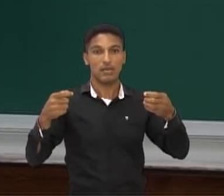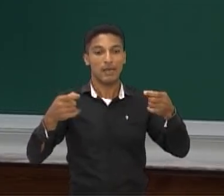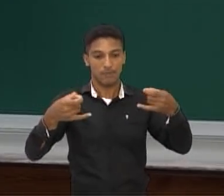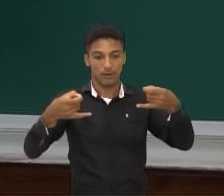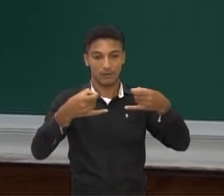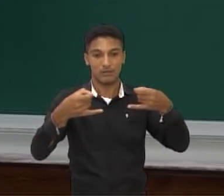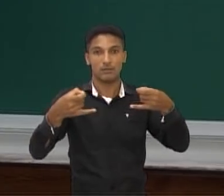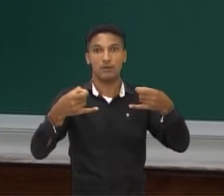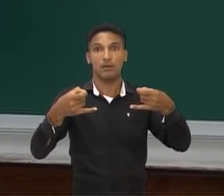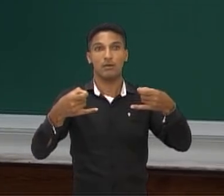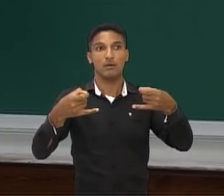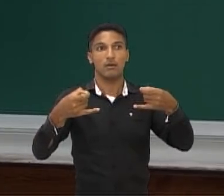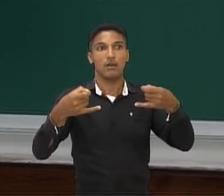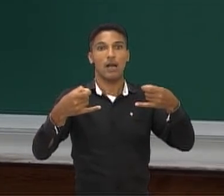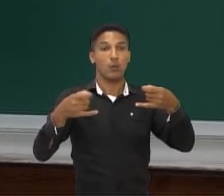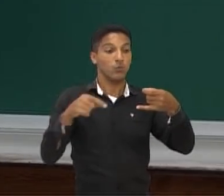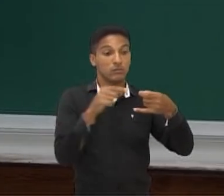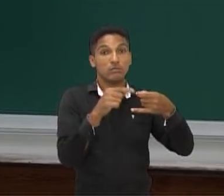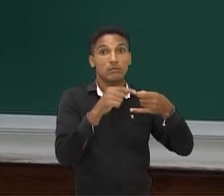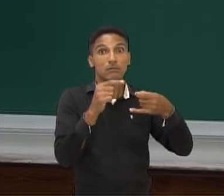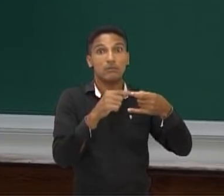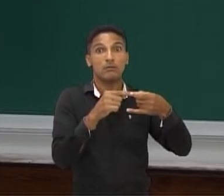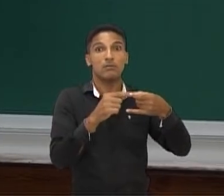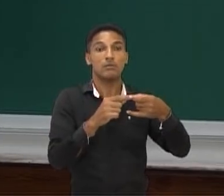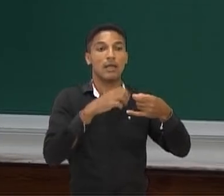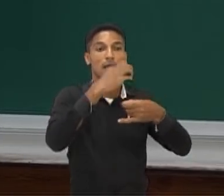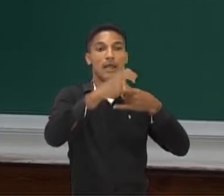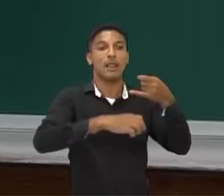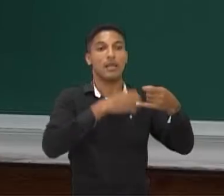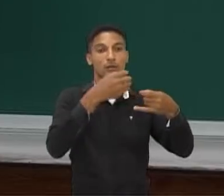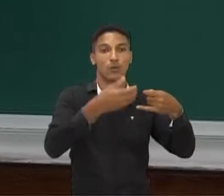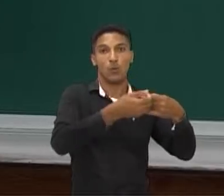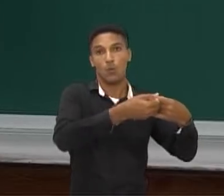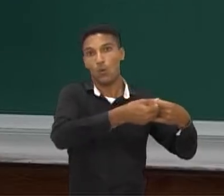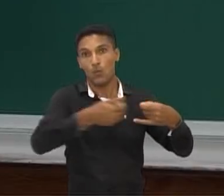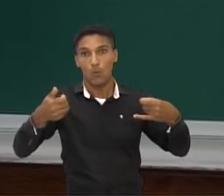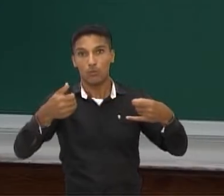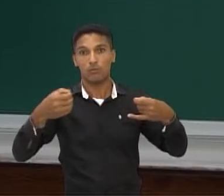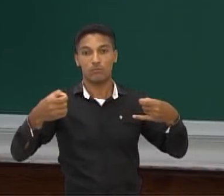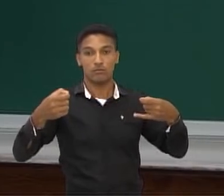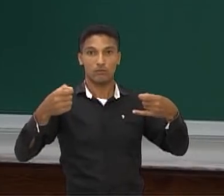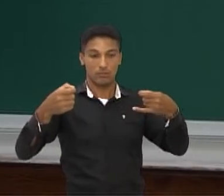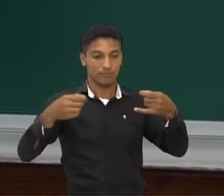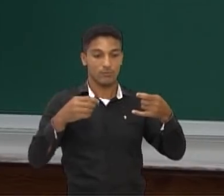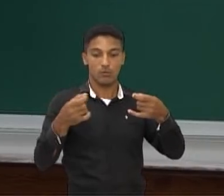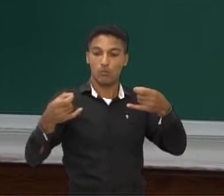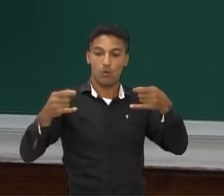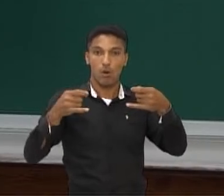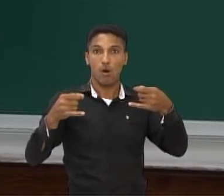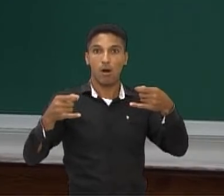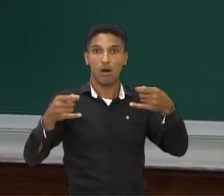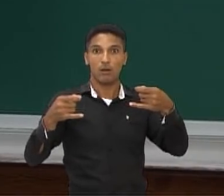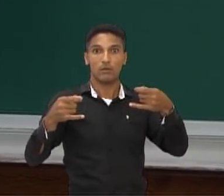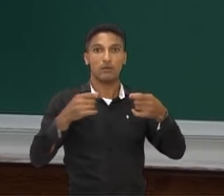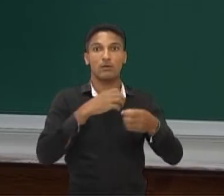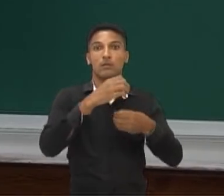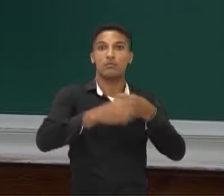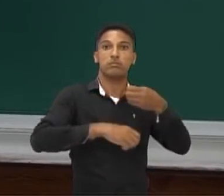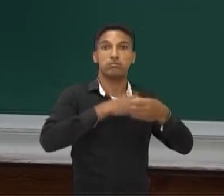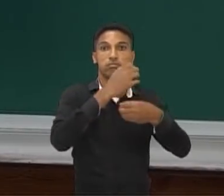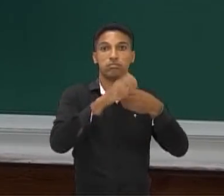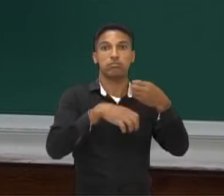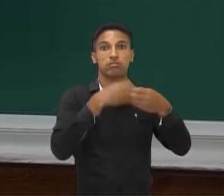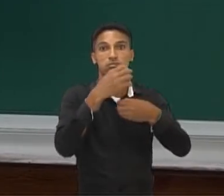tão grande que alguns elétrons eles conseguem ser arrancados. E é claro, esses elétrons eles saem. Então,